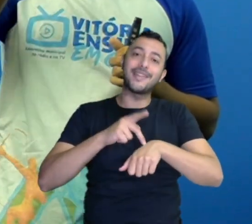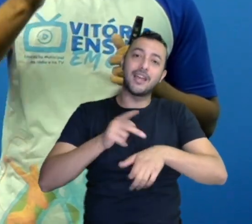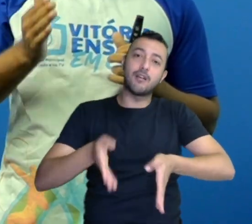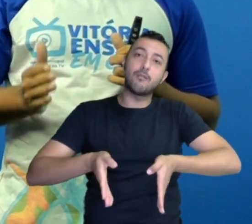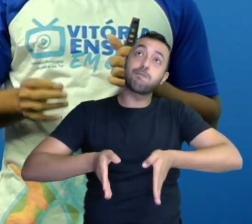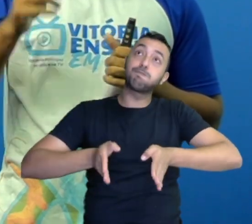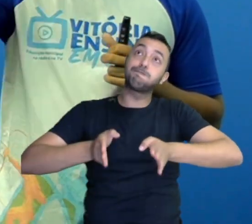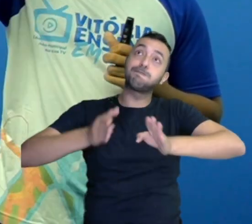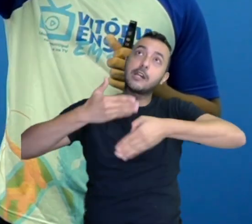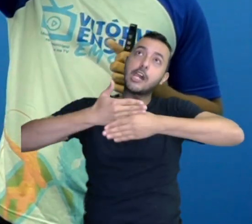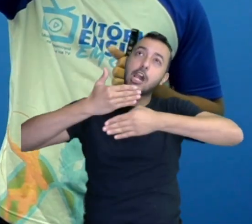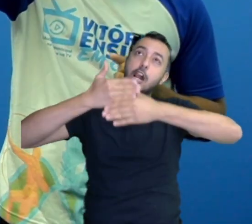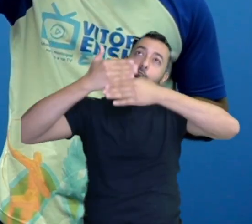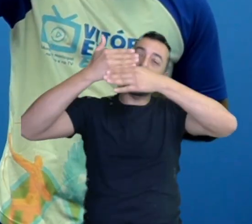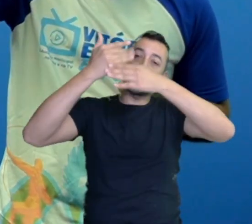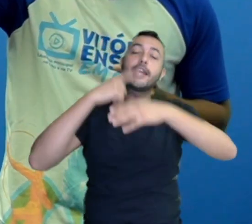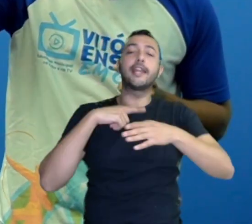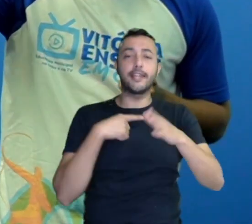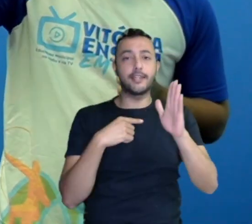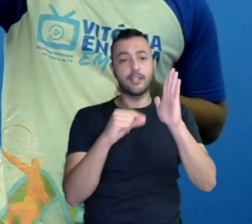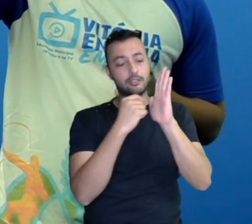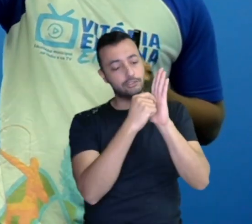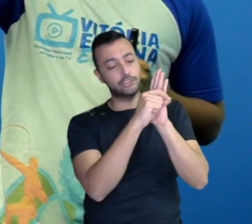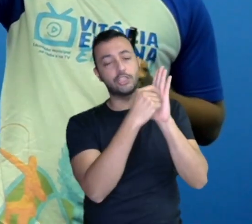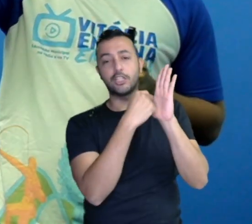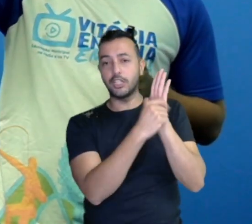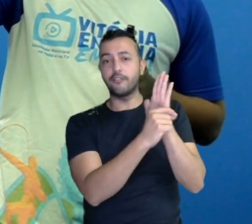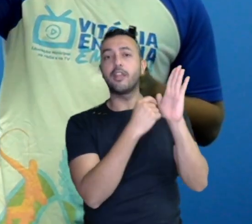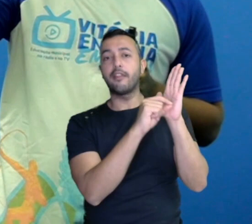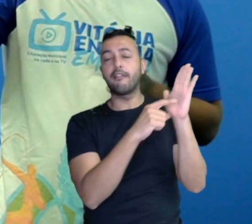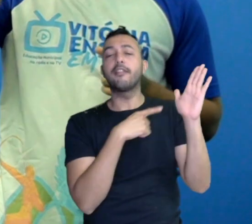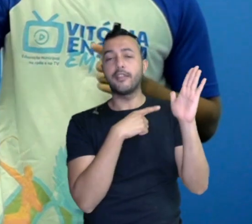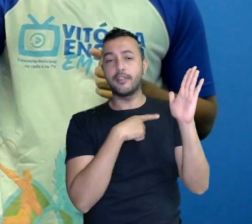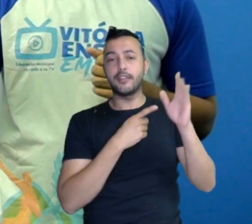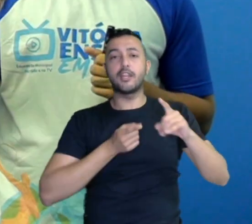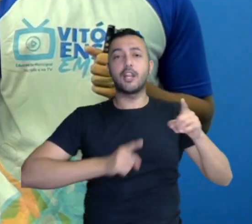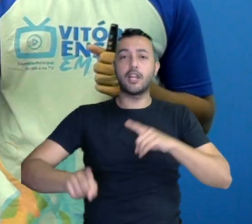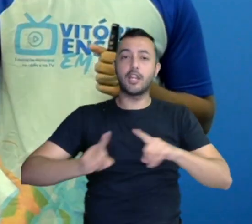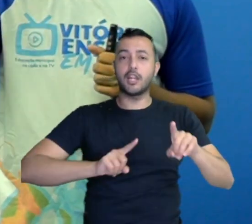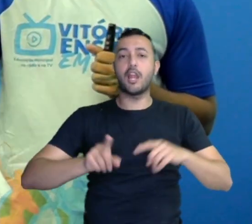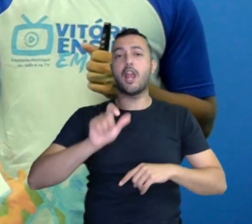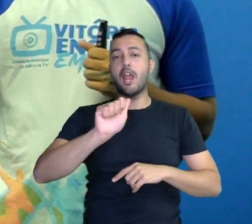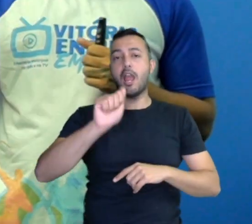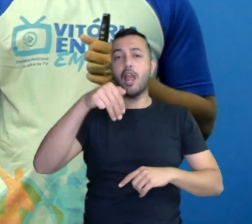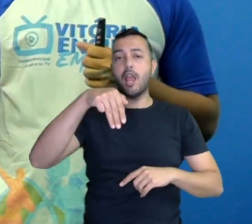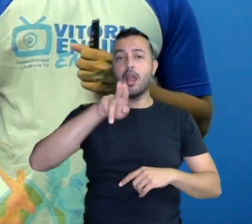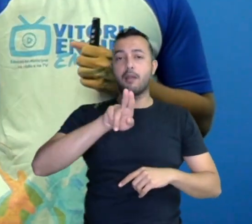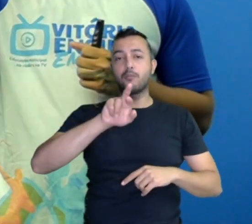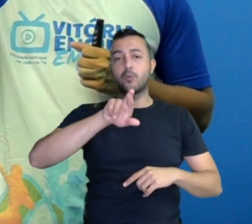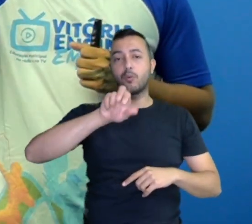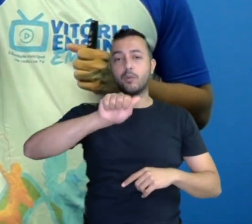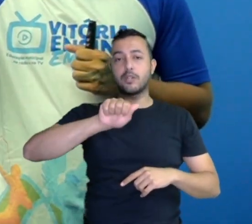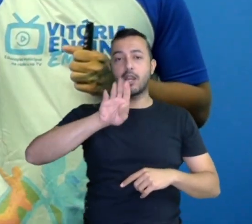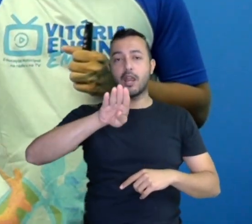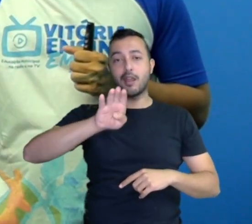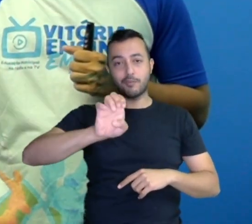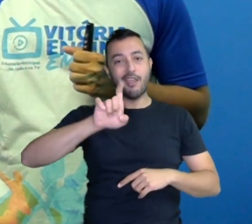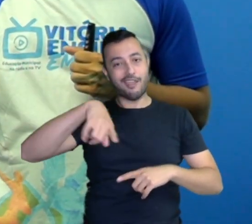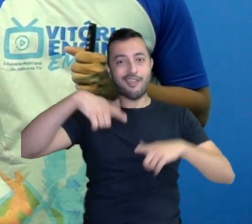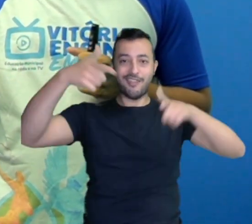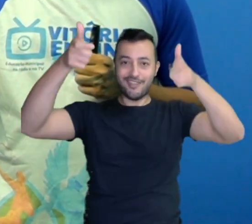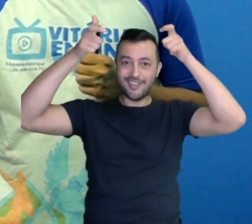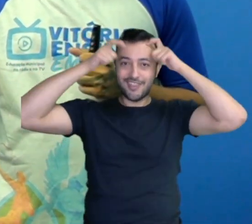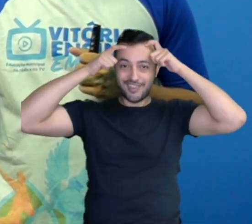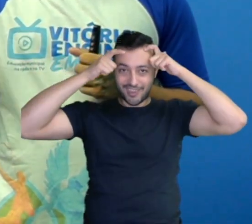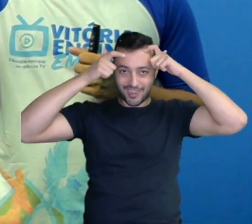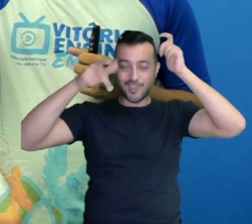grande coluna de pedra tinha as inscrições do período do reinado de Hammurabi. Hammurabi, ele foi um rei aí, né,